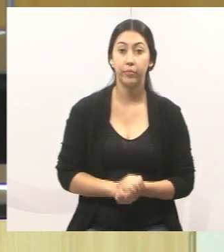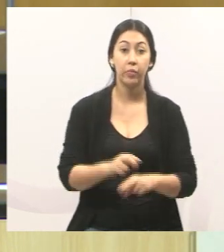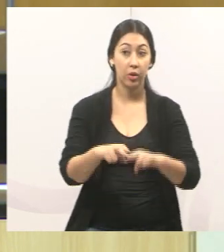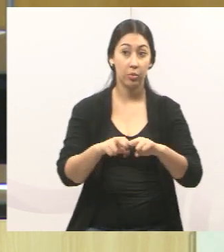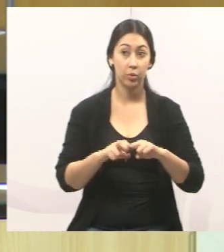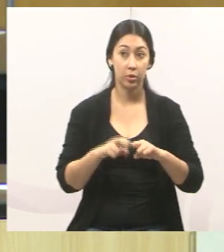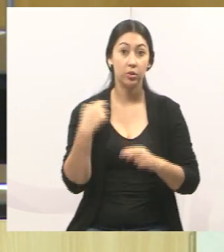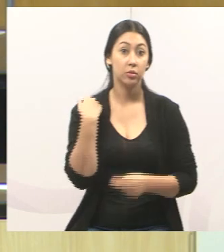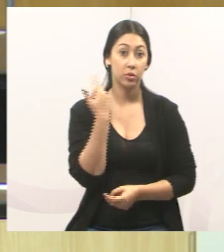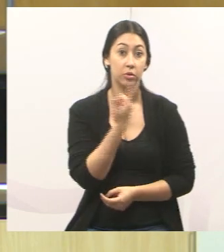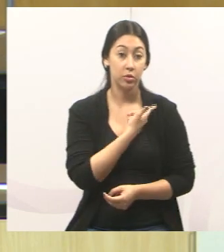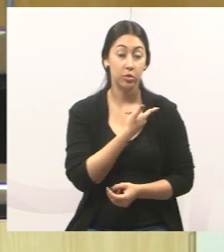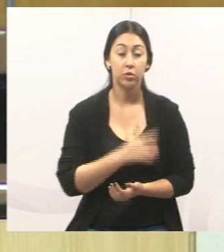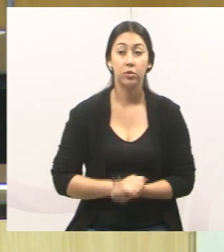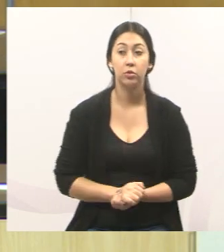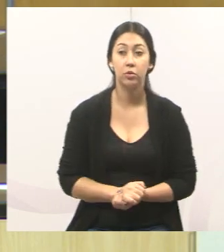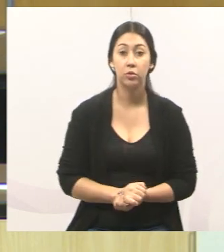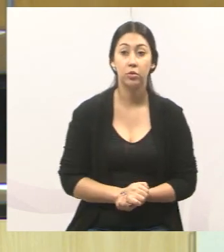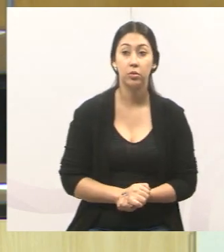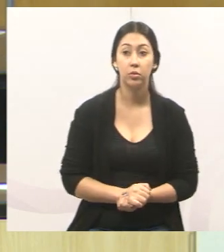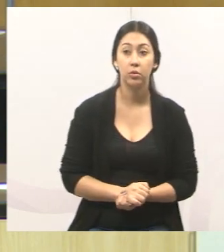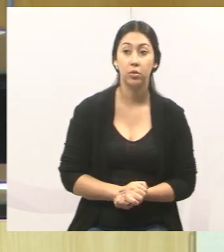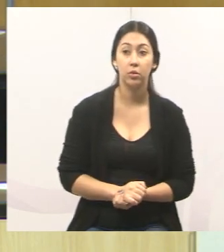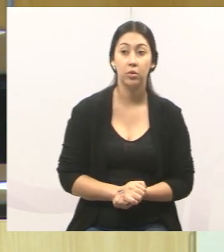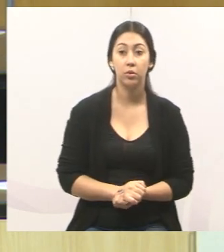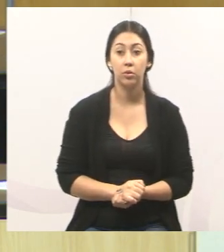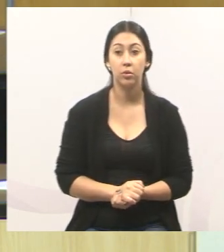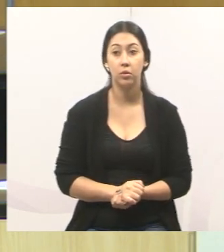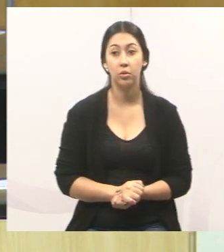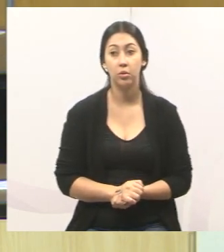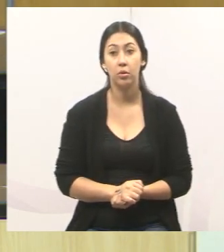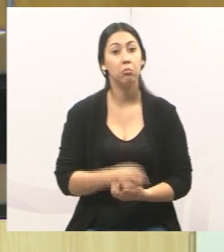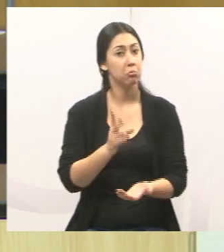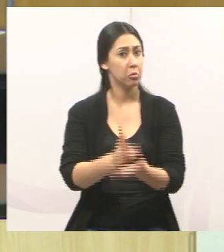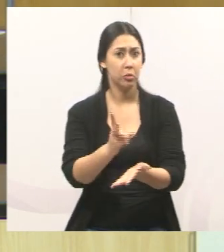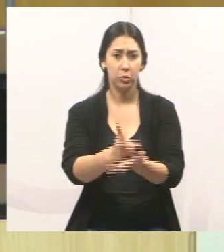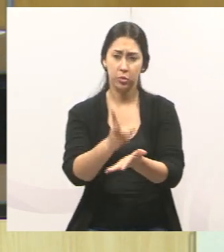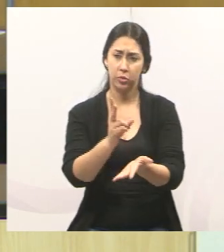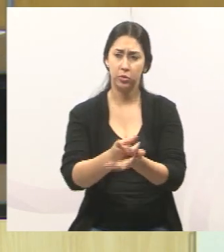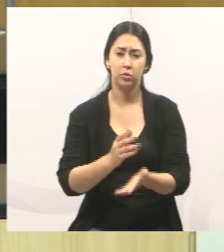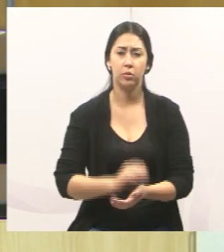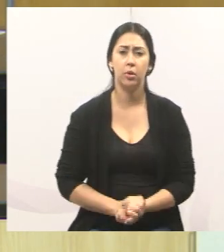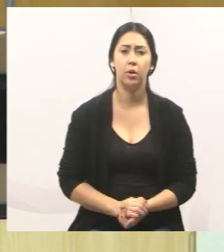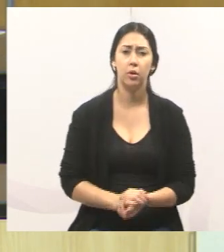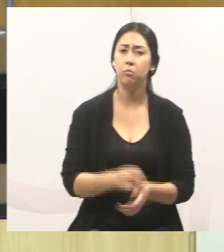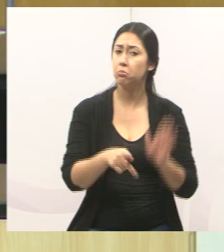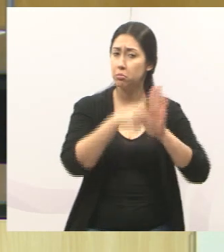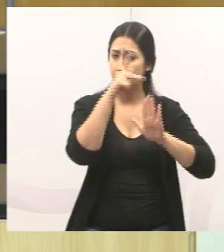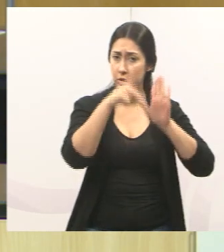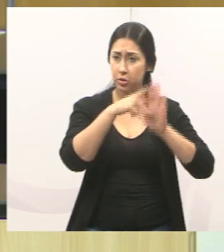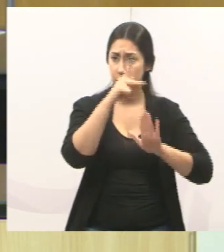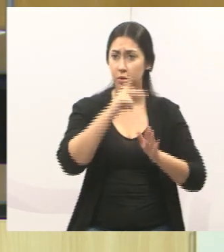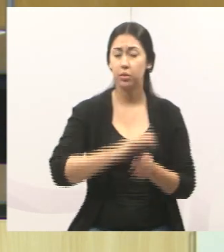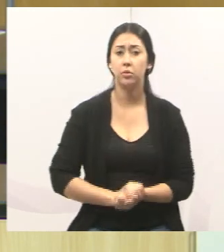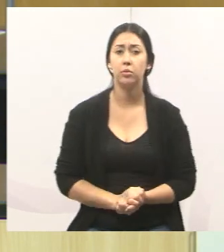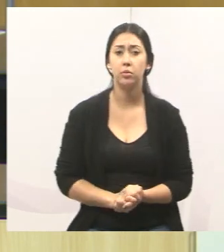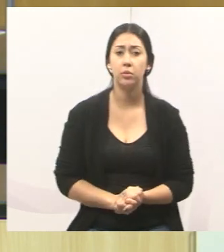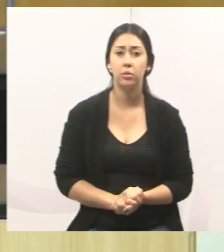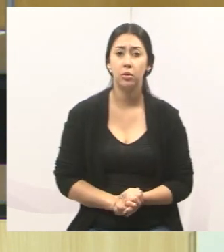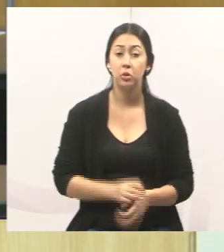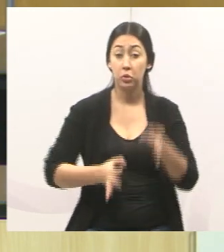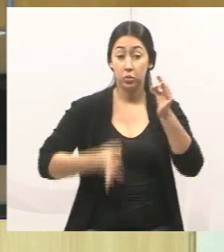vamos permanecer com a apreciação desse projeto, que é